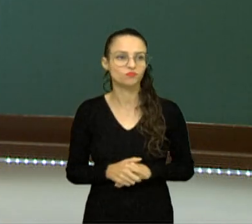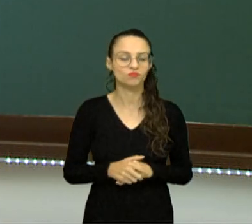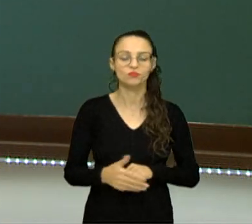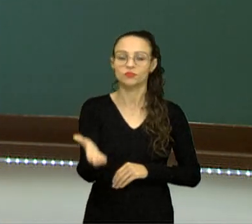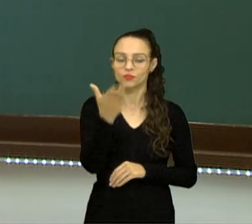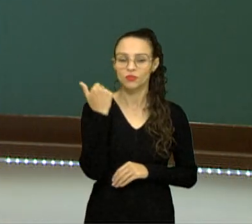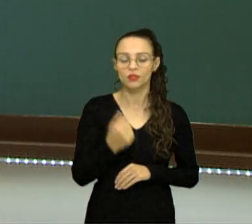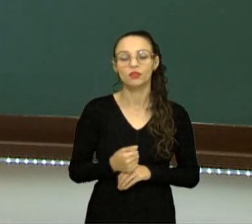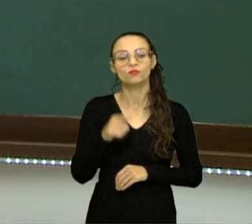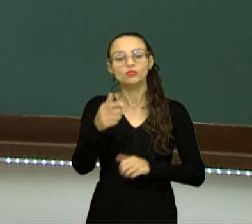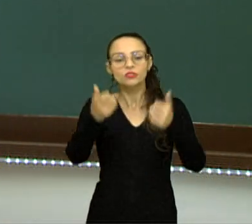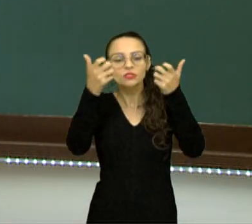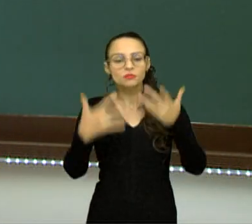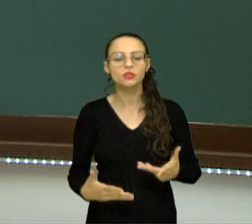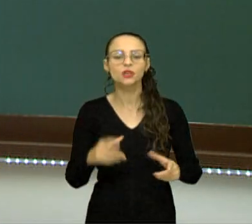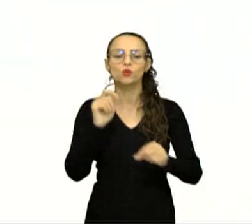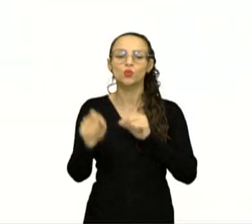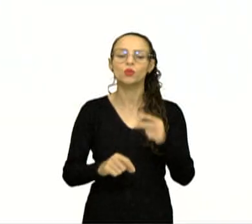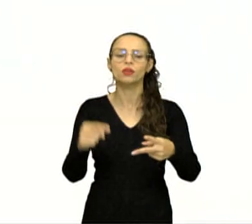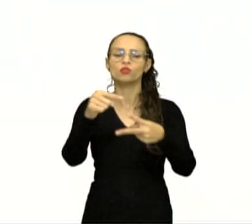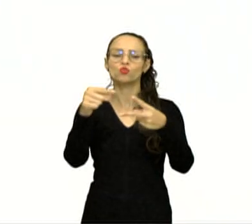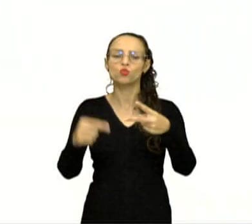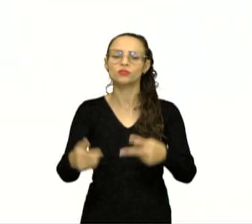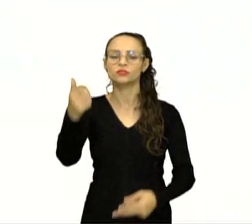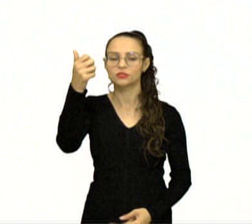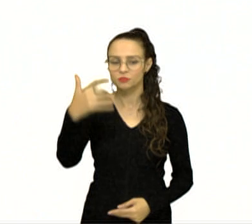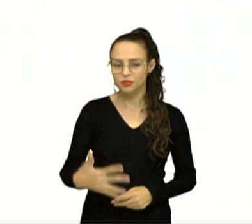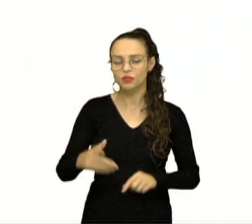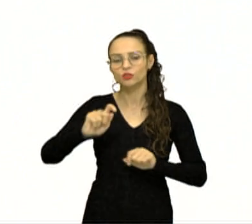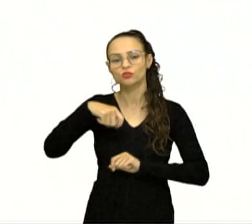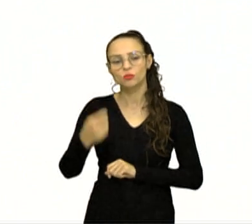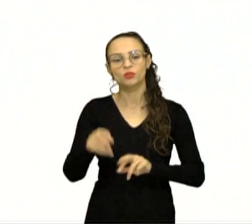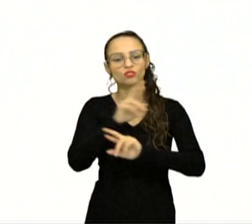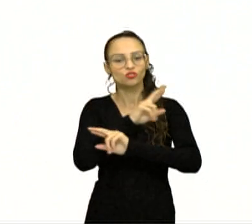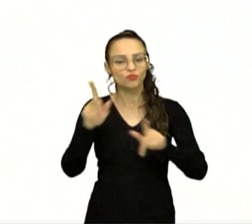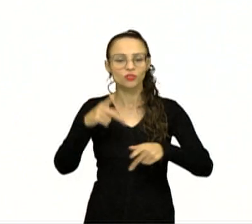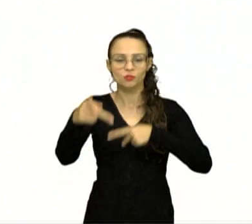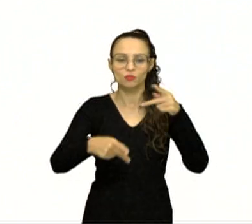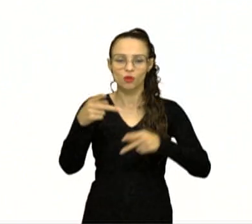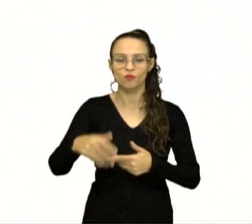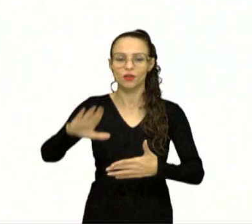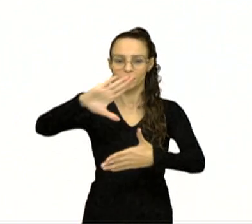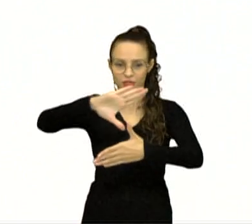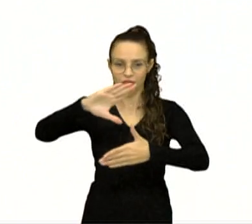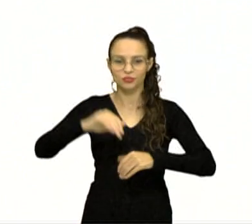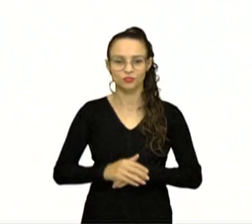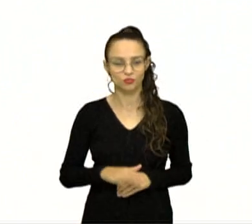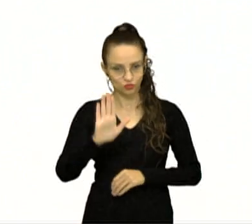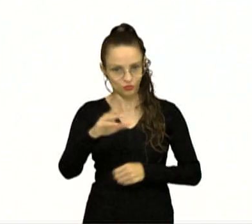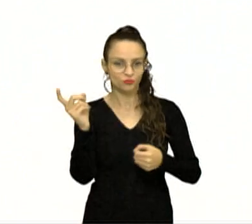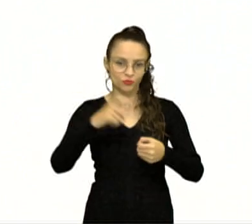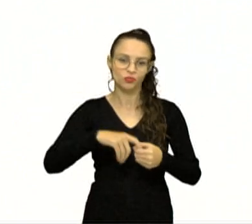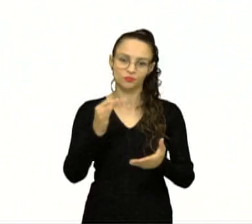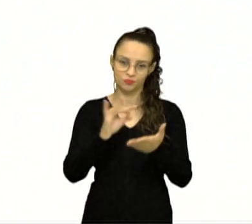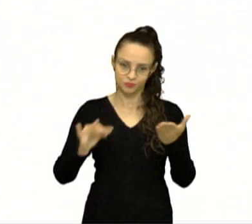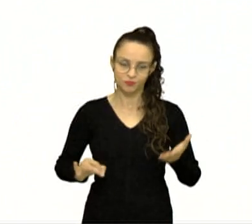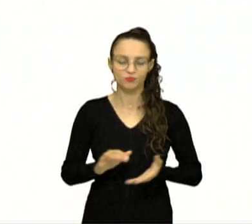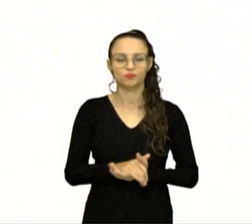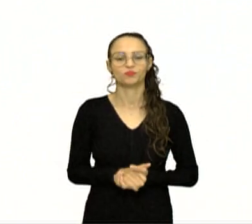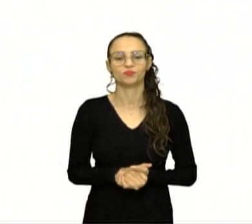lá? Cite quais são as duas explicações sobre as diferenças entre os povos americanos. Daqui a pouquinho nós voltamos. Corrigimos